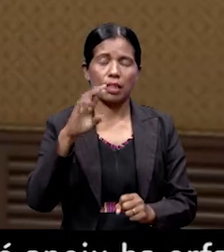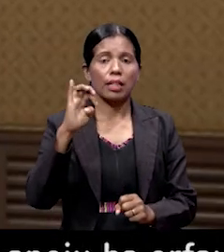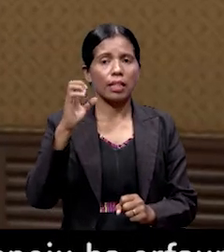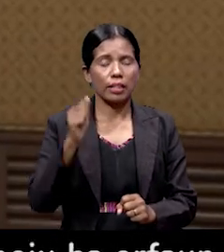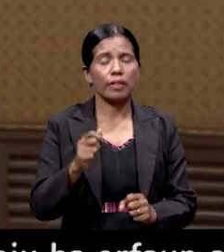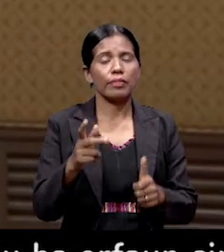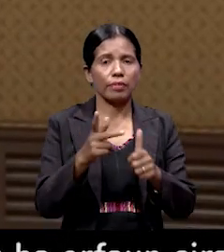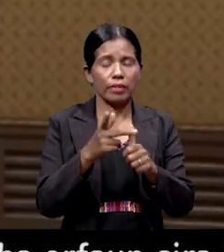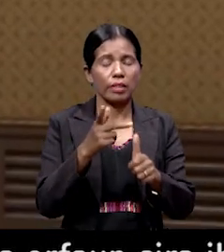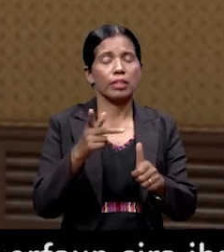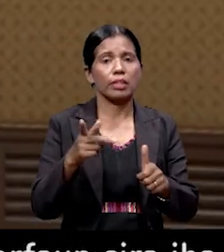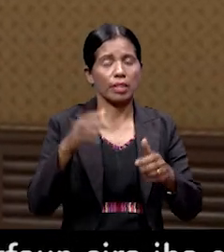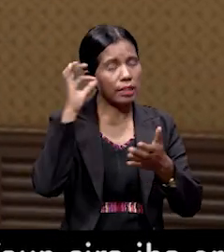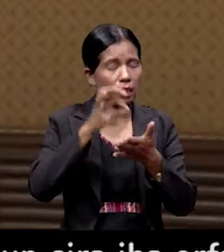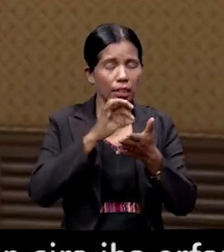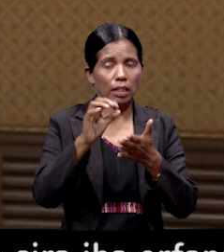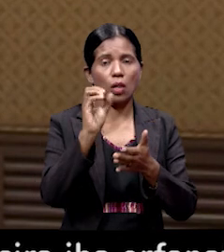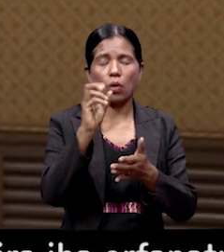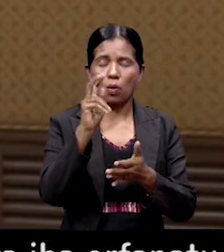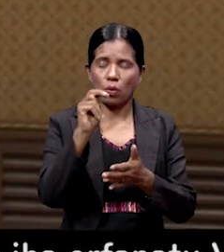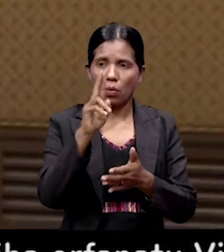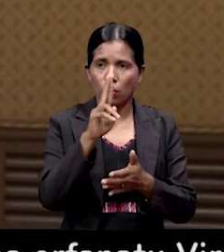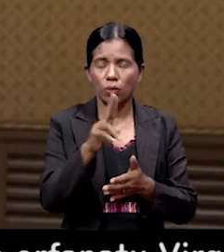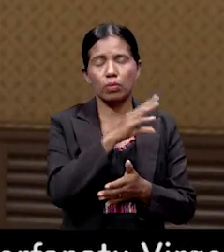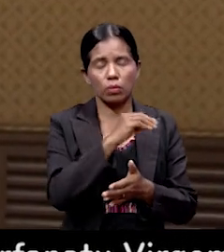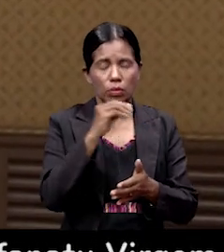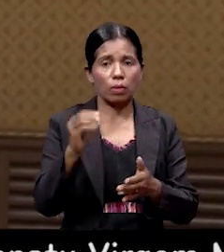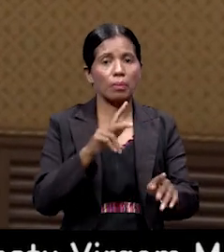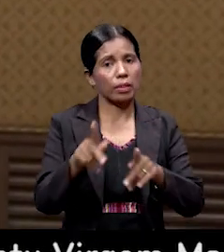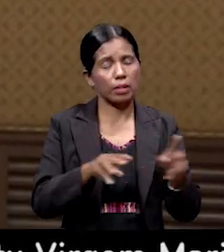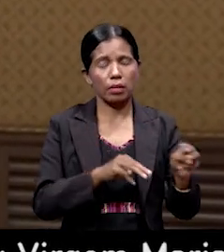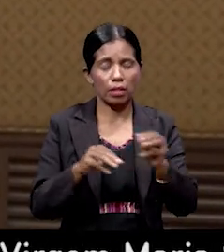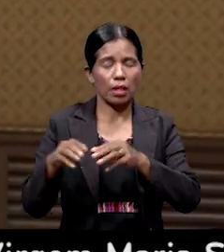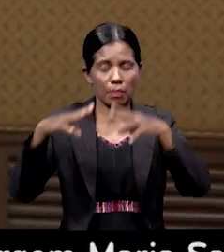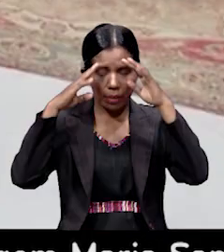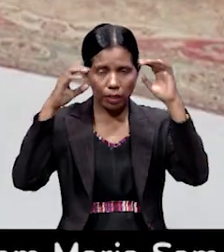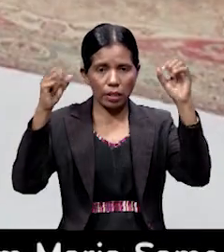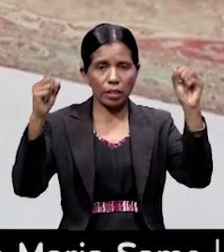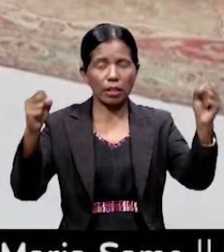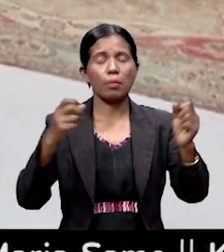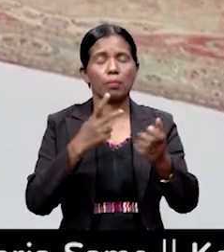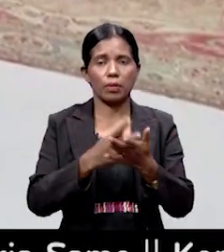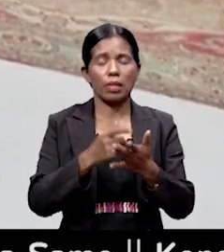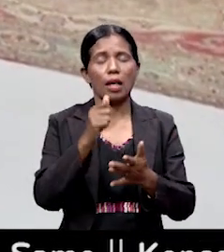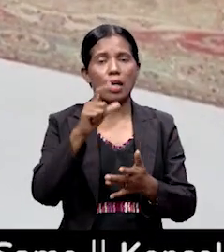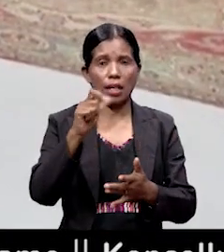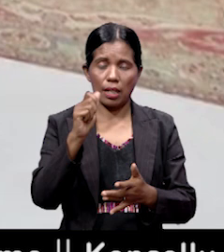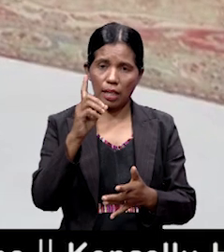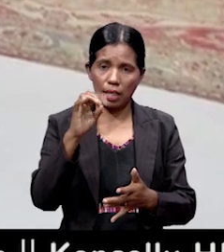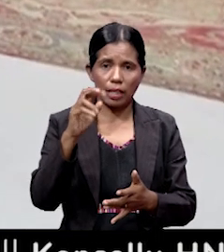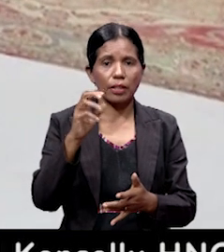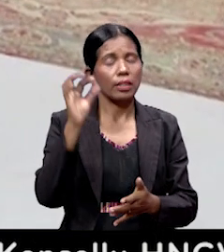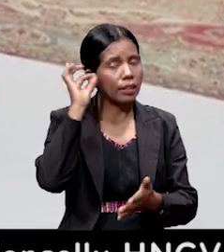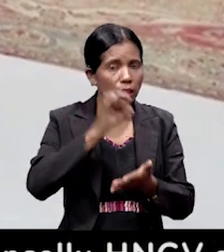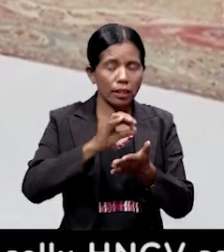-secretário-assunto-migrante no Refugiados Santa Senian, presidente do Projeto Aladim, no secretário-geral da